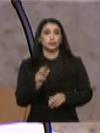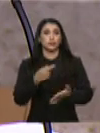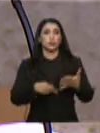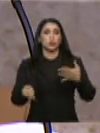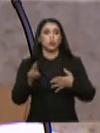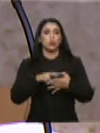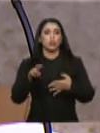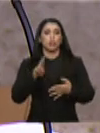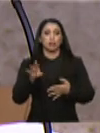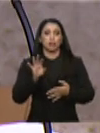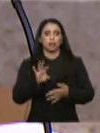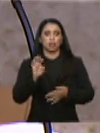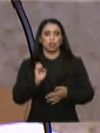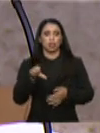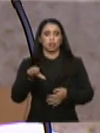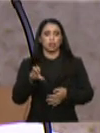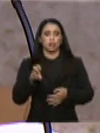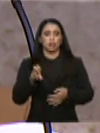recurso extraordinário